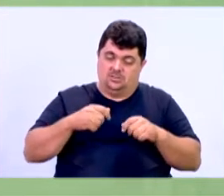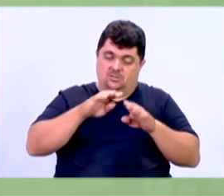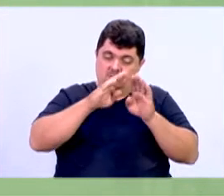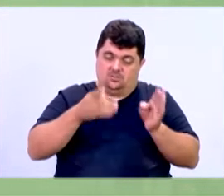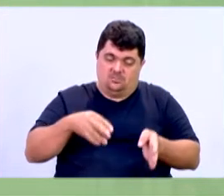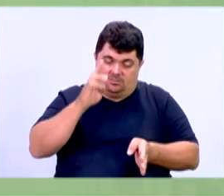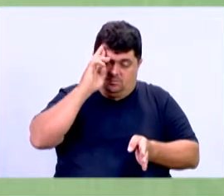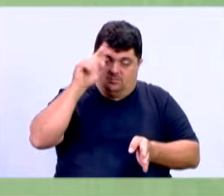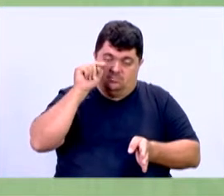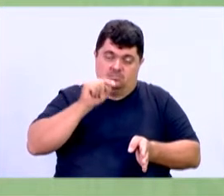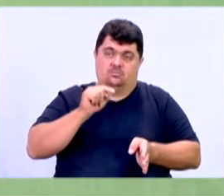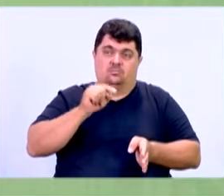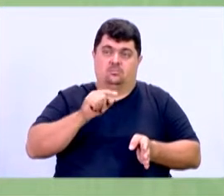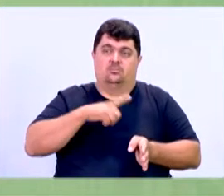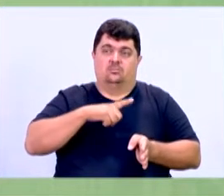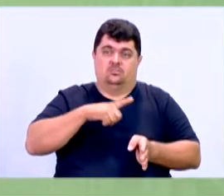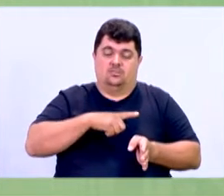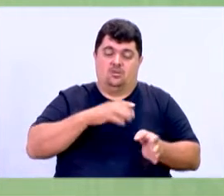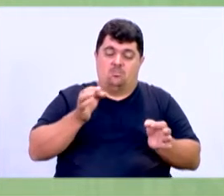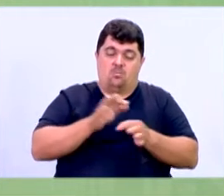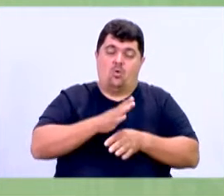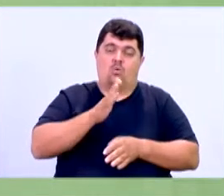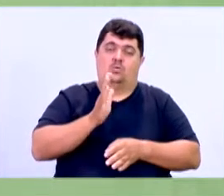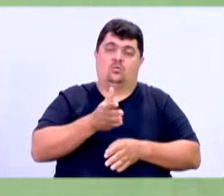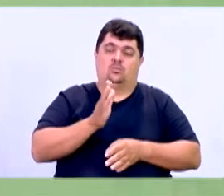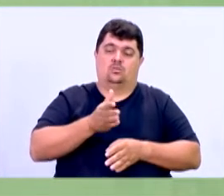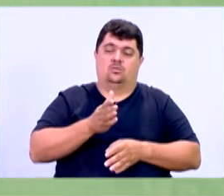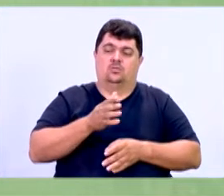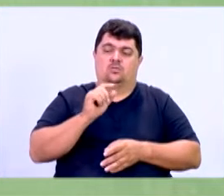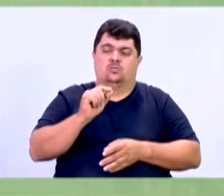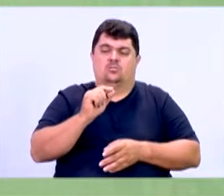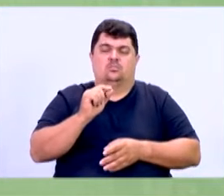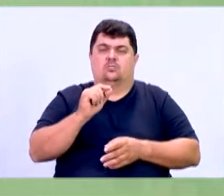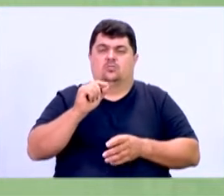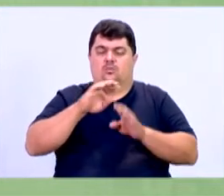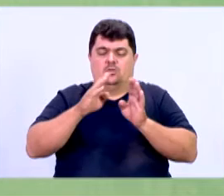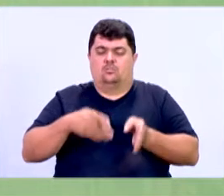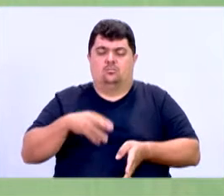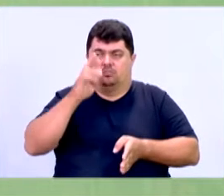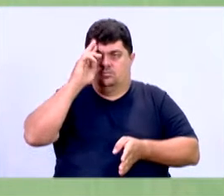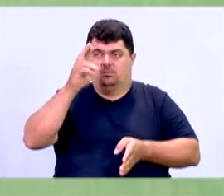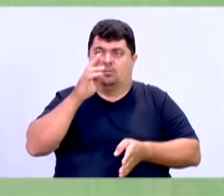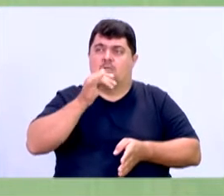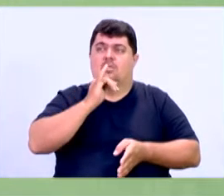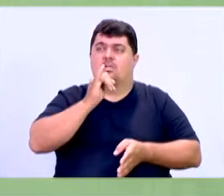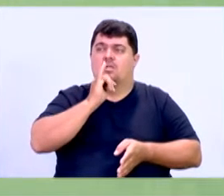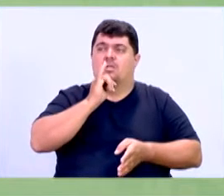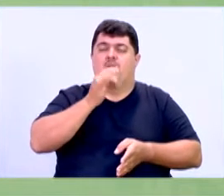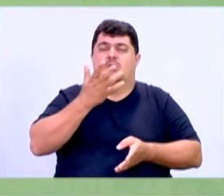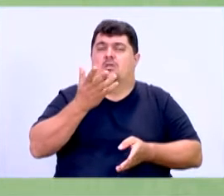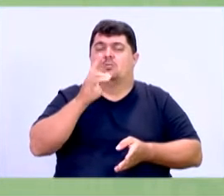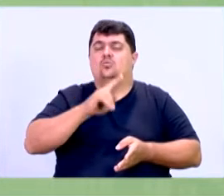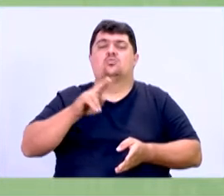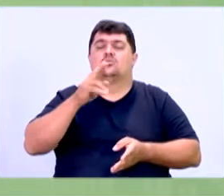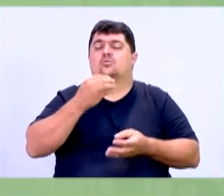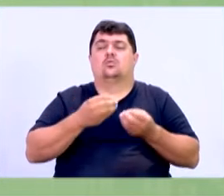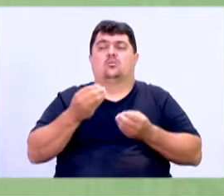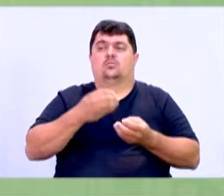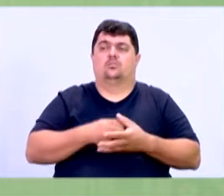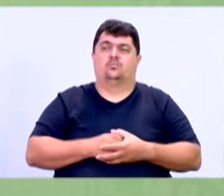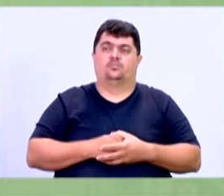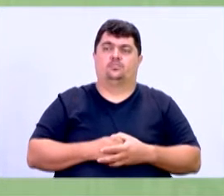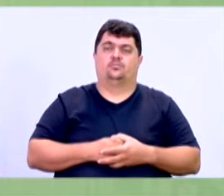um servidor web configurado para isso. E o que é um servidor web, professor? Exemplos de servidor web, quais iremos